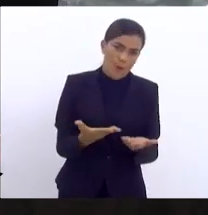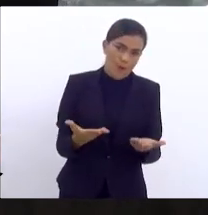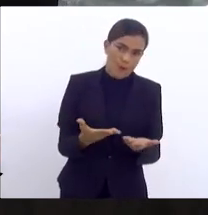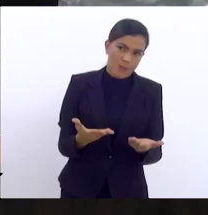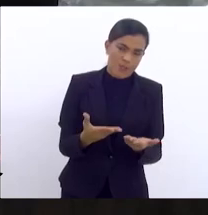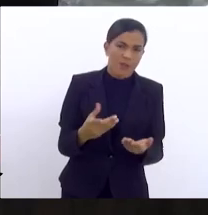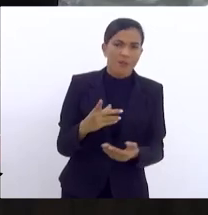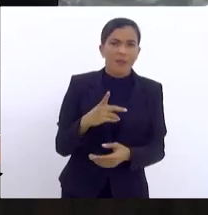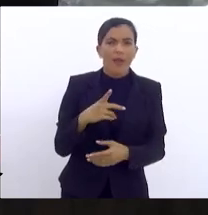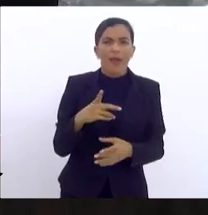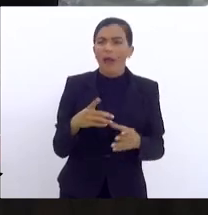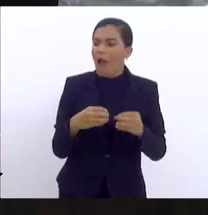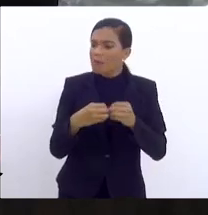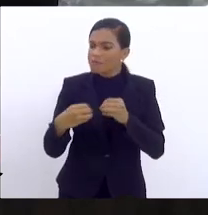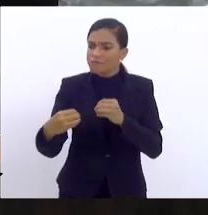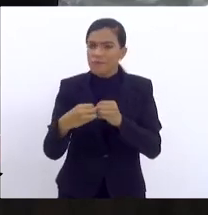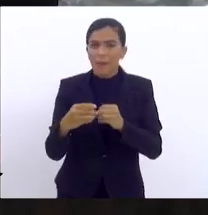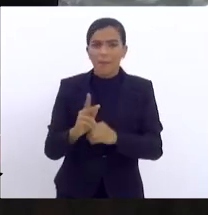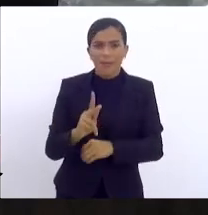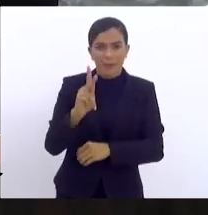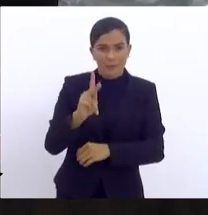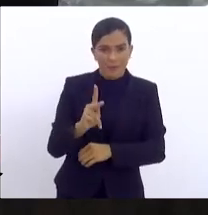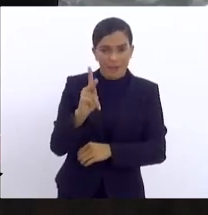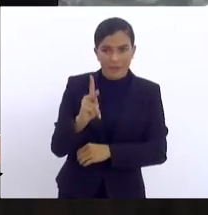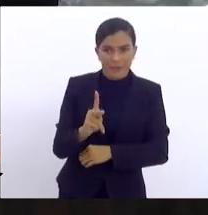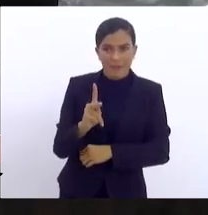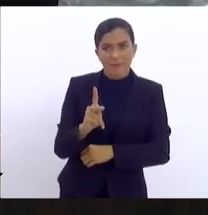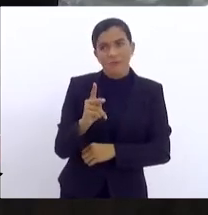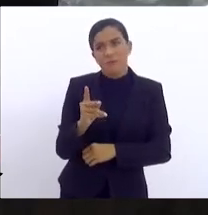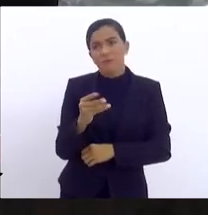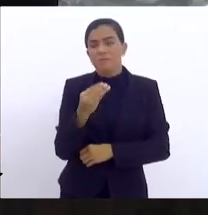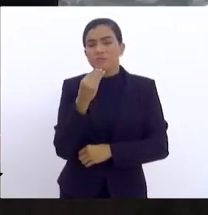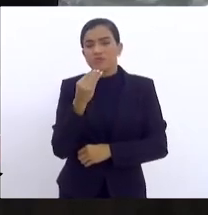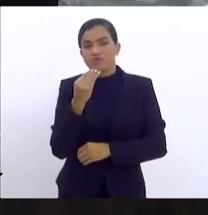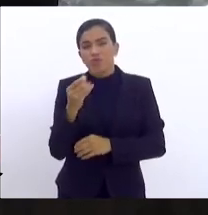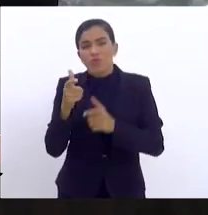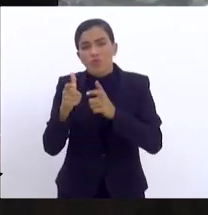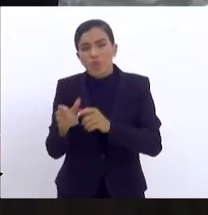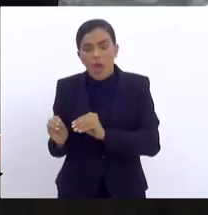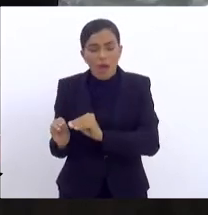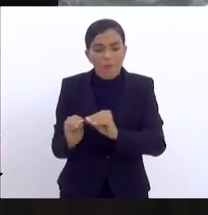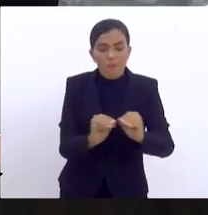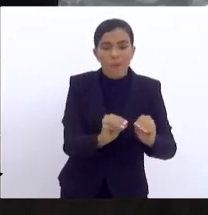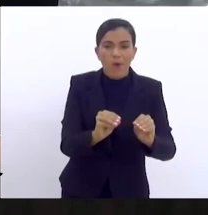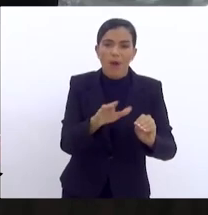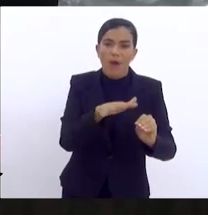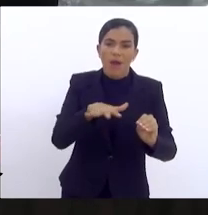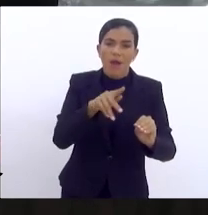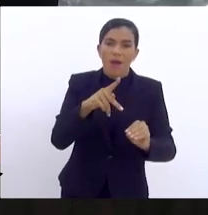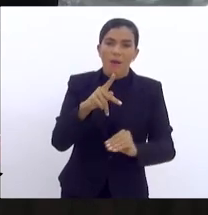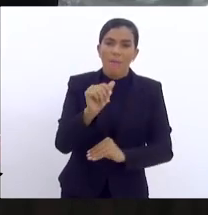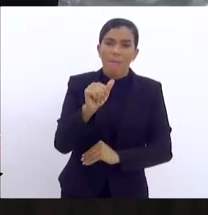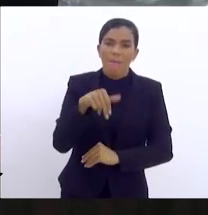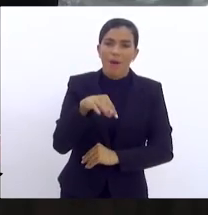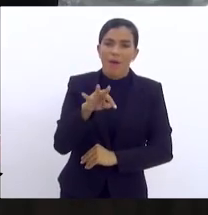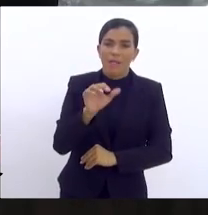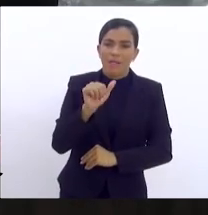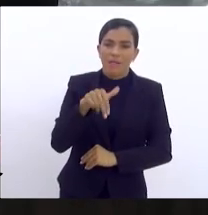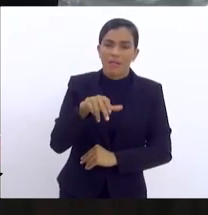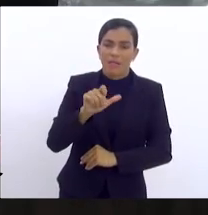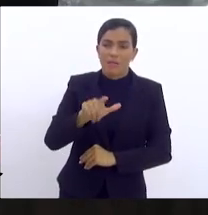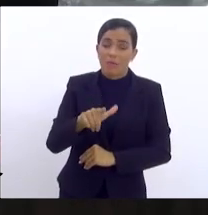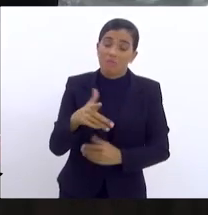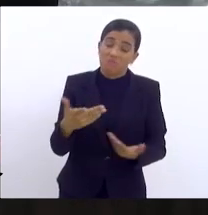tá lá na Petrobras você poderia deslocar para o local mais que seria o Pantanal ali que seria interessante mas o seu Comandante né a gente não quer